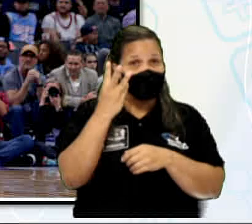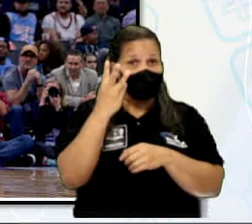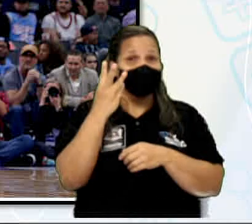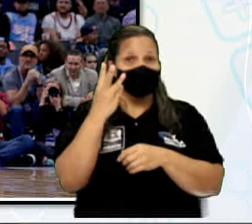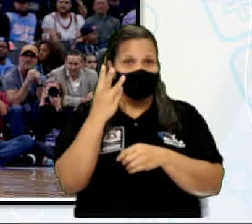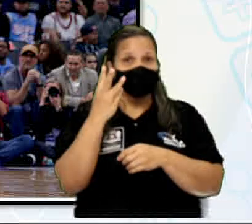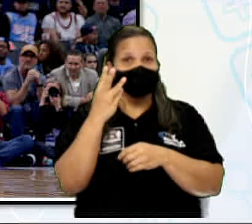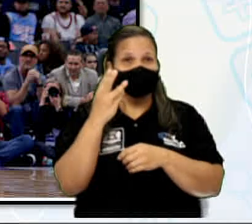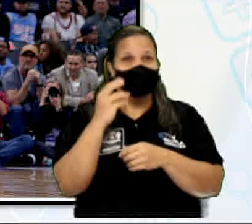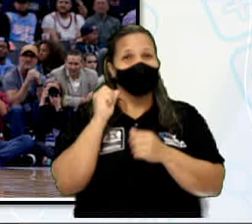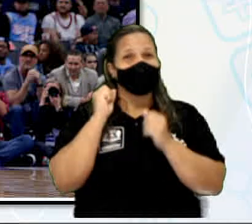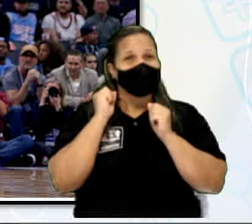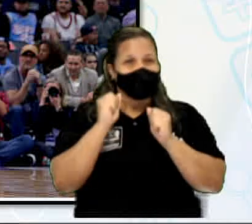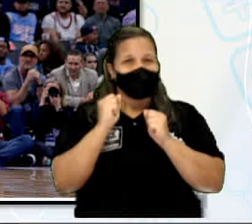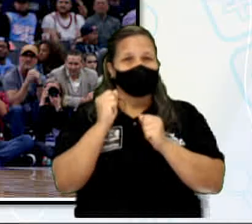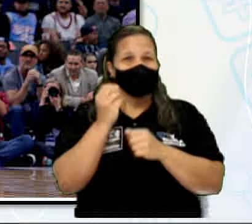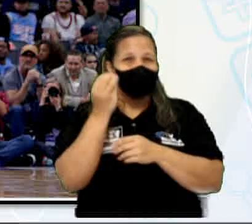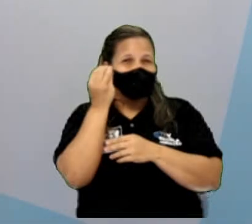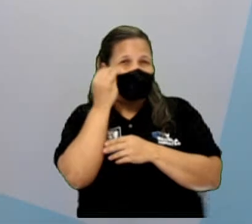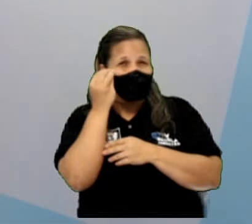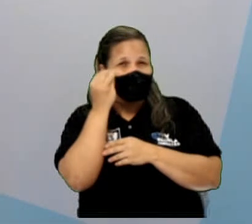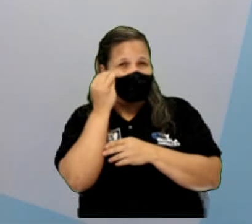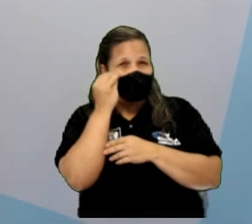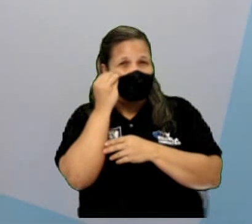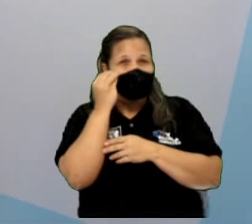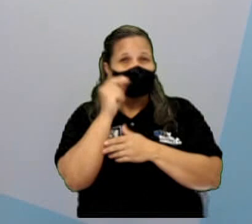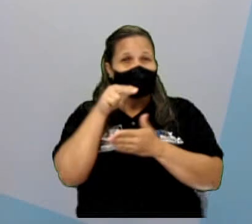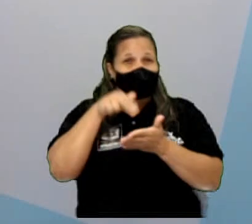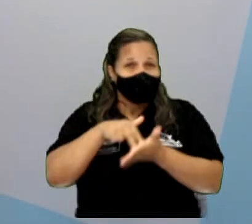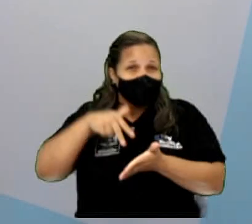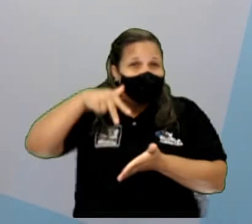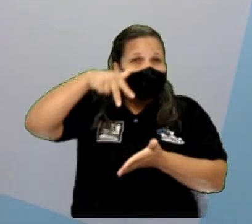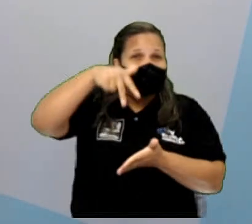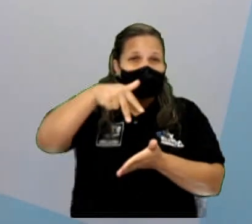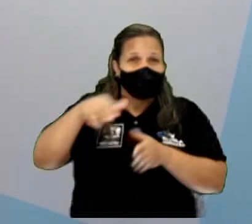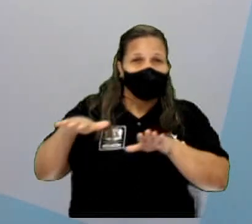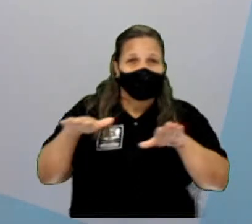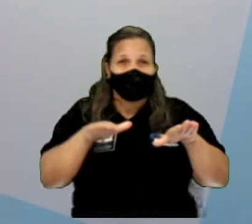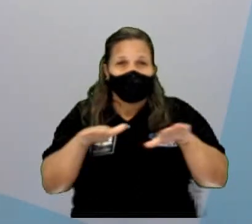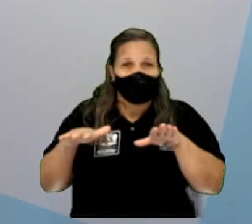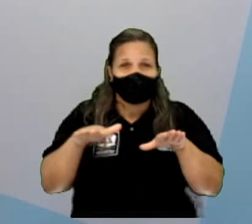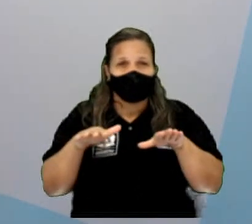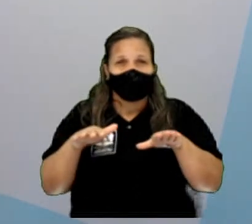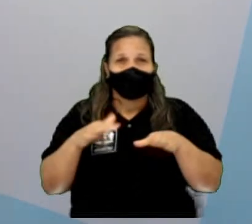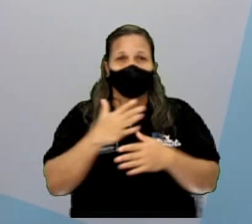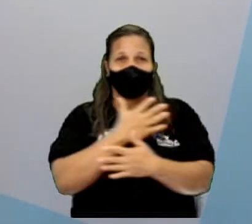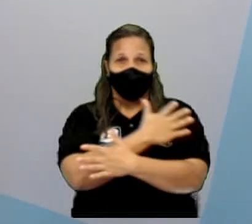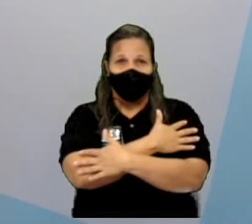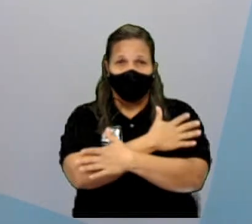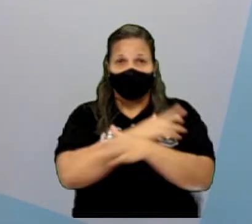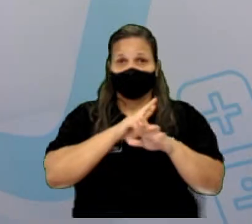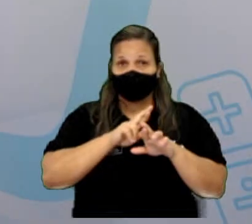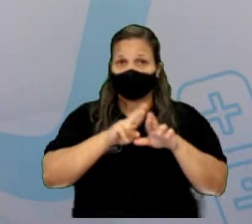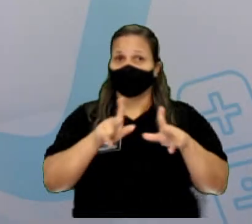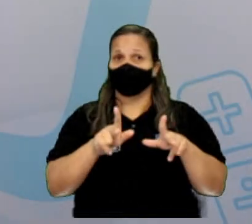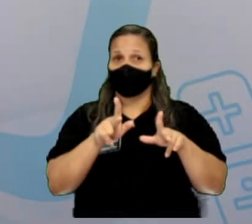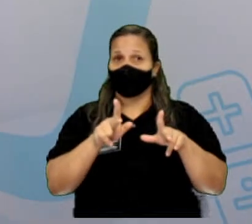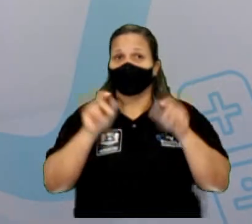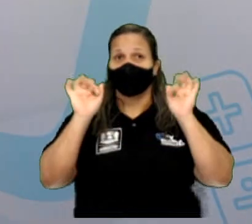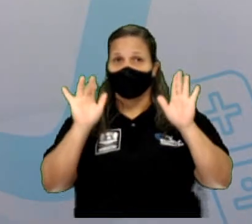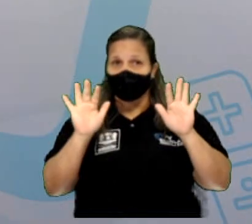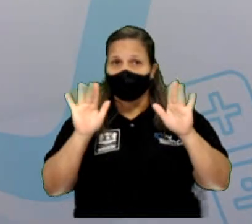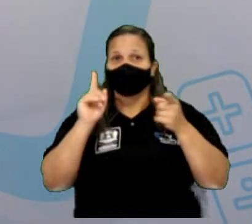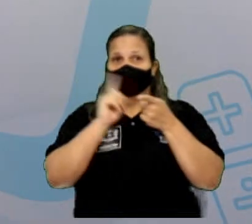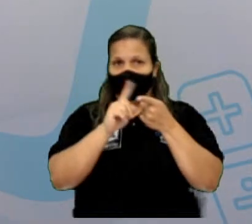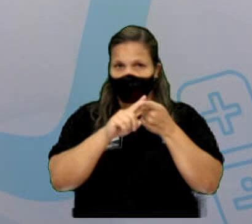conseguir realizar esse arremesso. Então ele salta de uma forma, ele movimenta os braços de uma determinada forma, a mão, ele